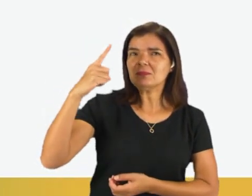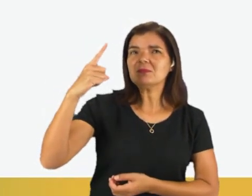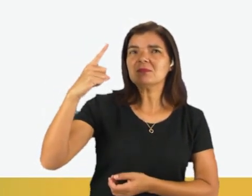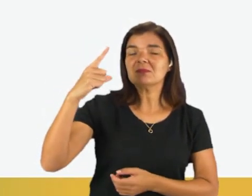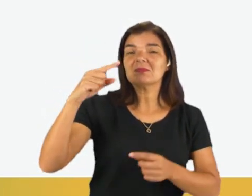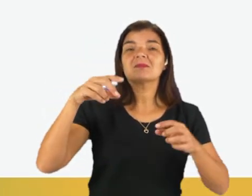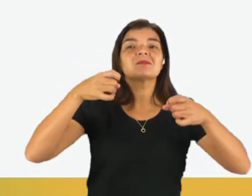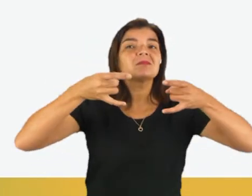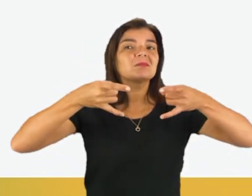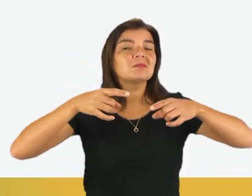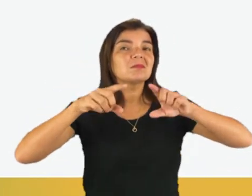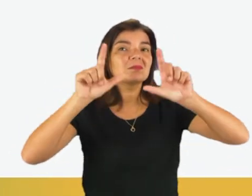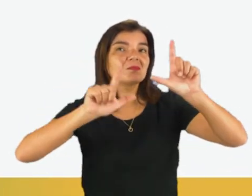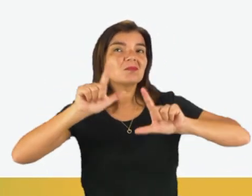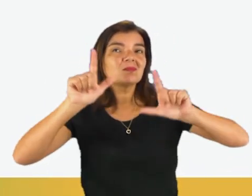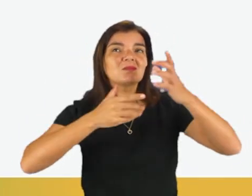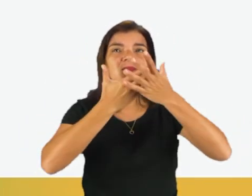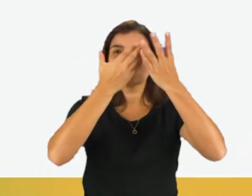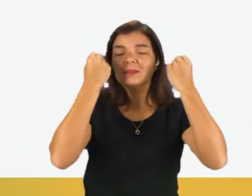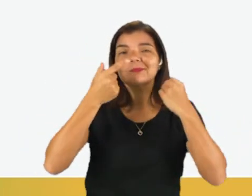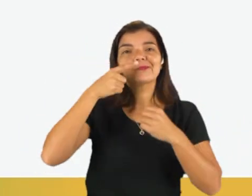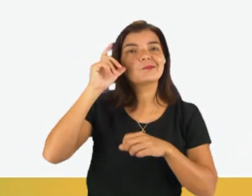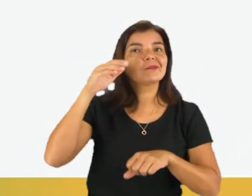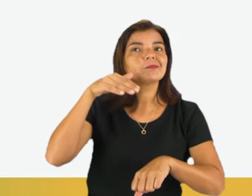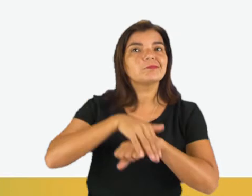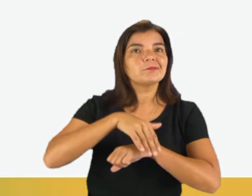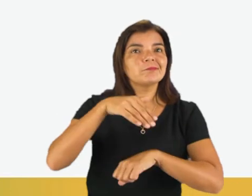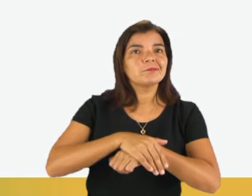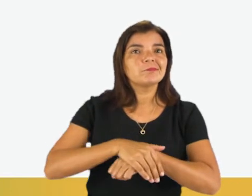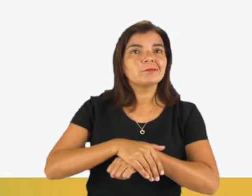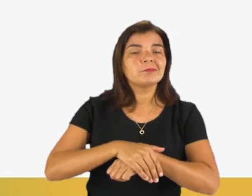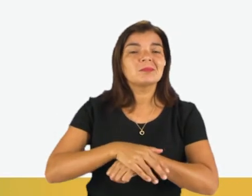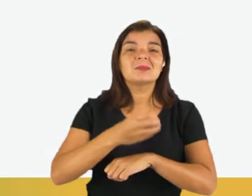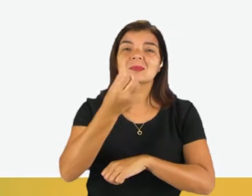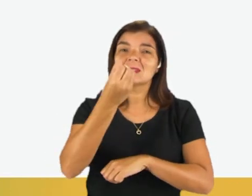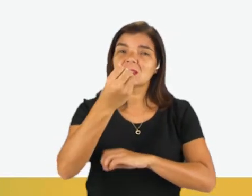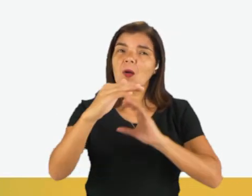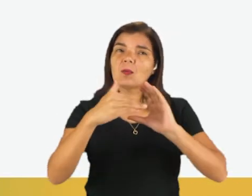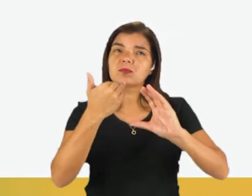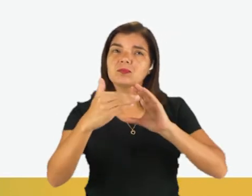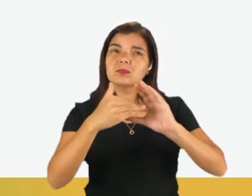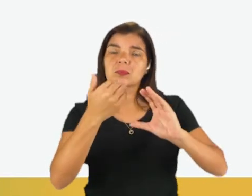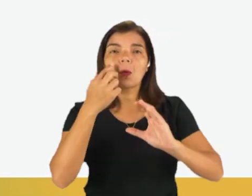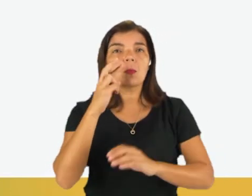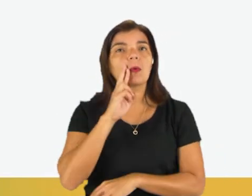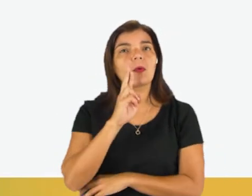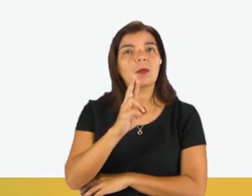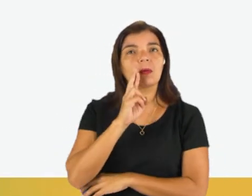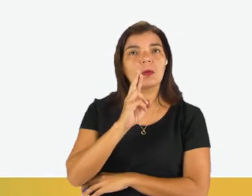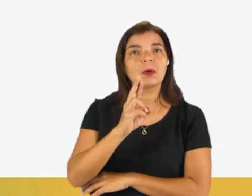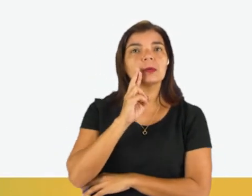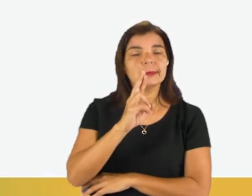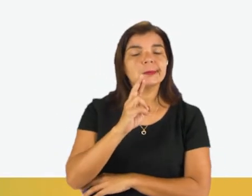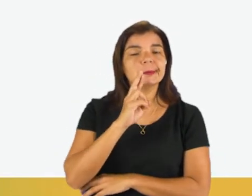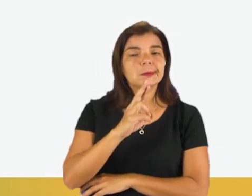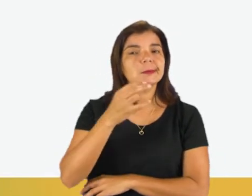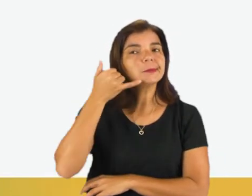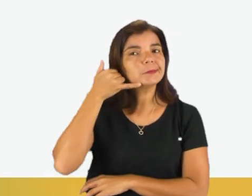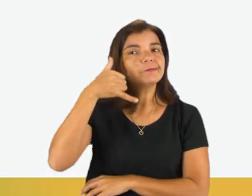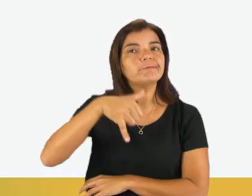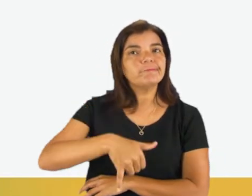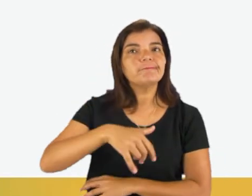acesa da sala, que esqueci ontem à noite. 6 recados para serem respondidos na